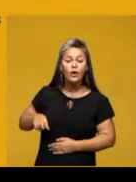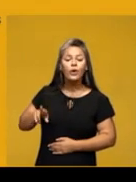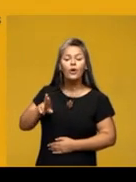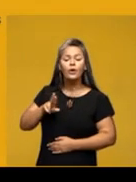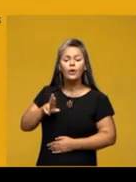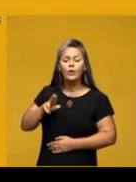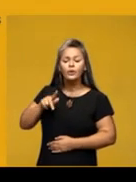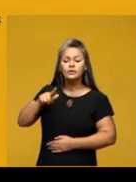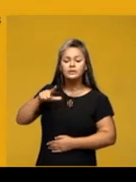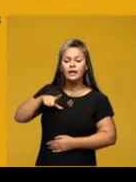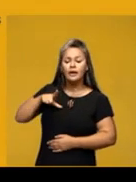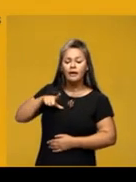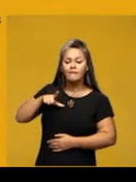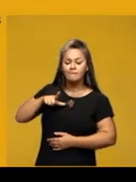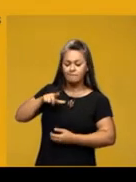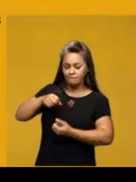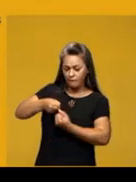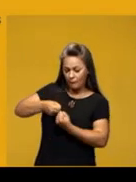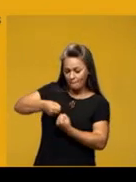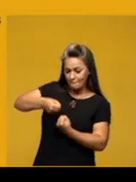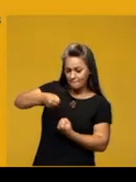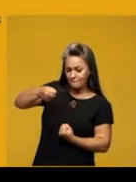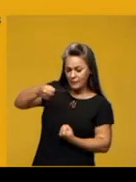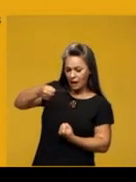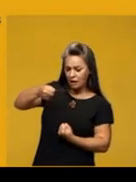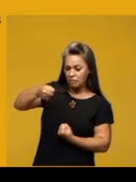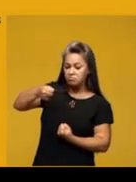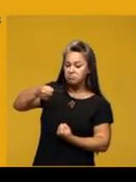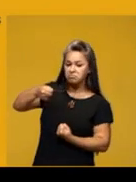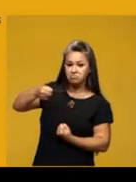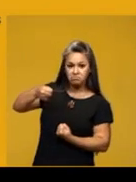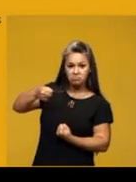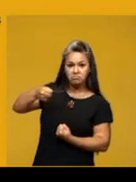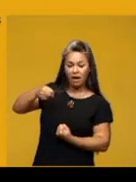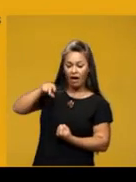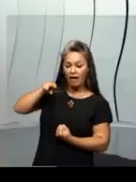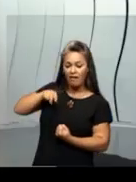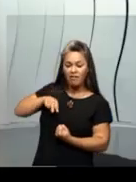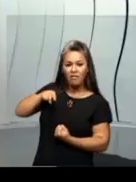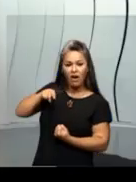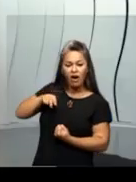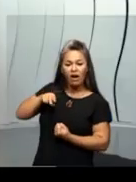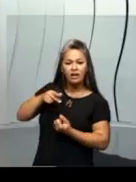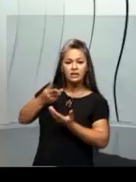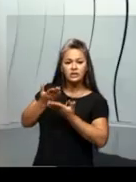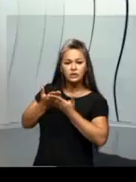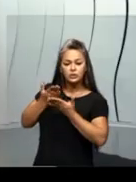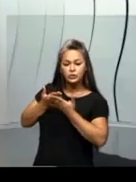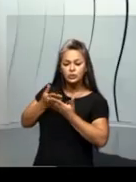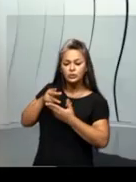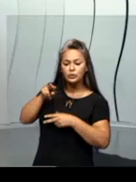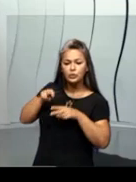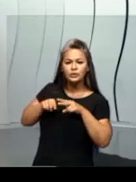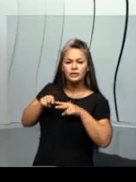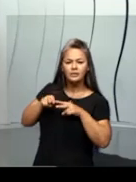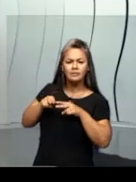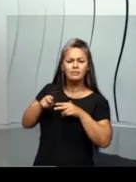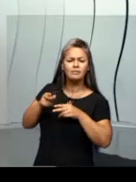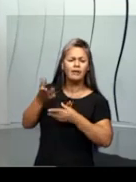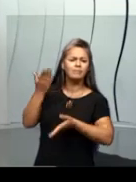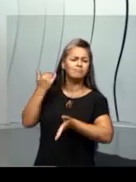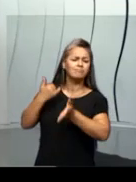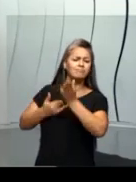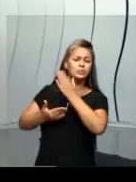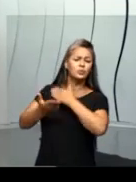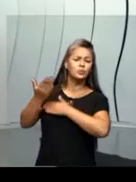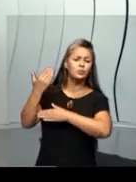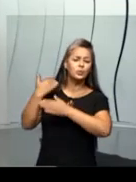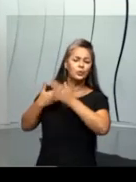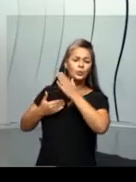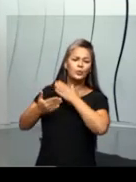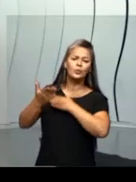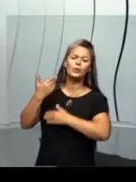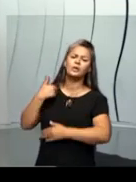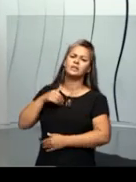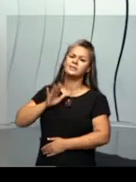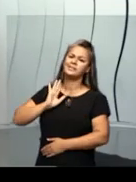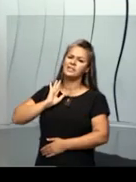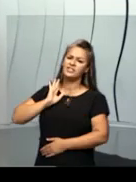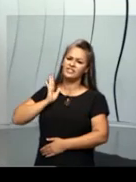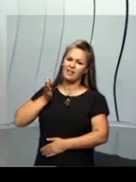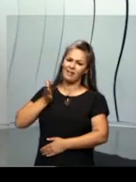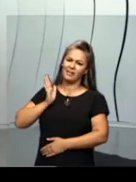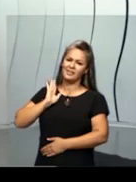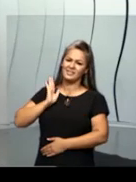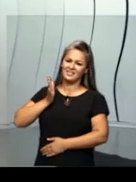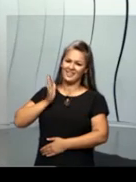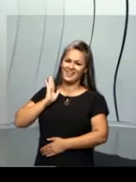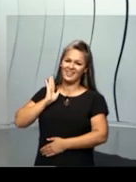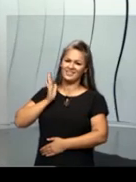regiões desde o século IV a.C., ou seja, então você já tem ali, né? Ou seja, também esses grandes povos